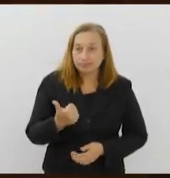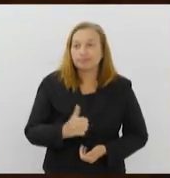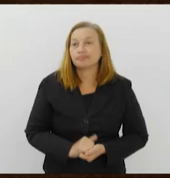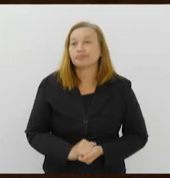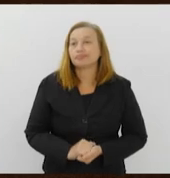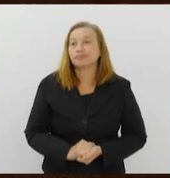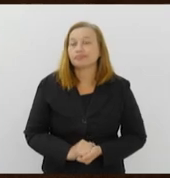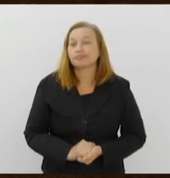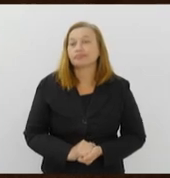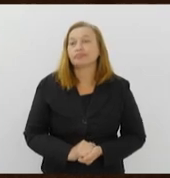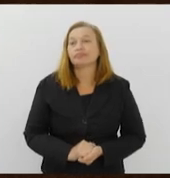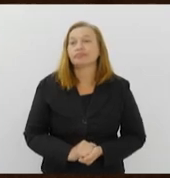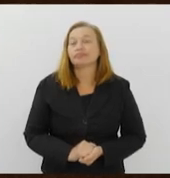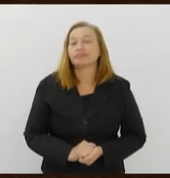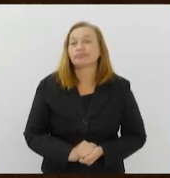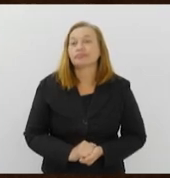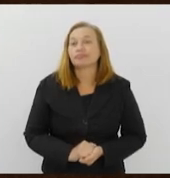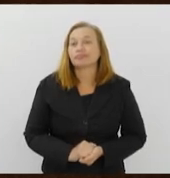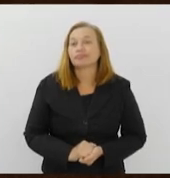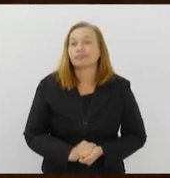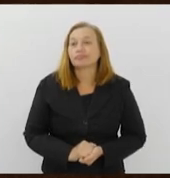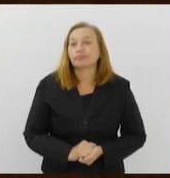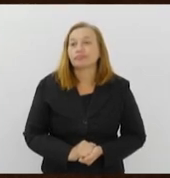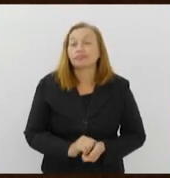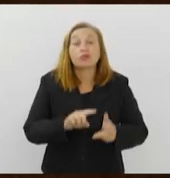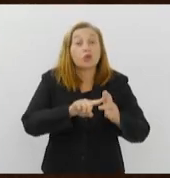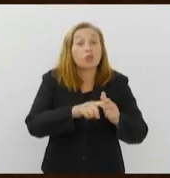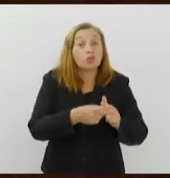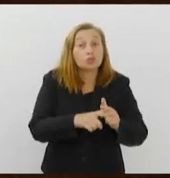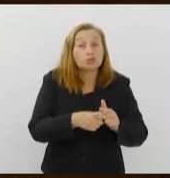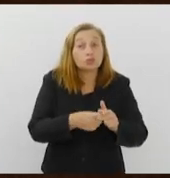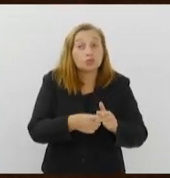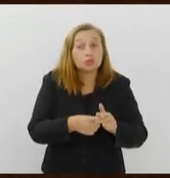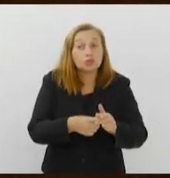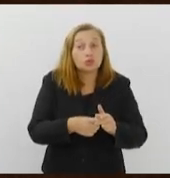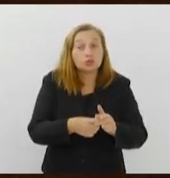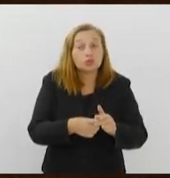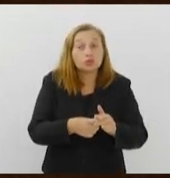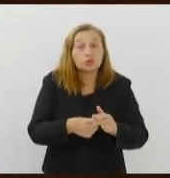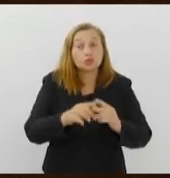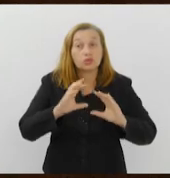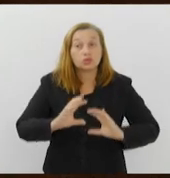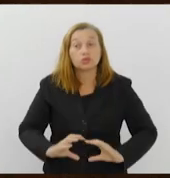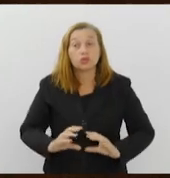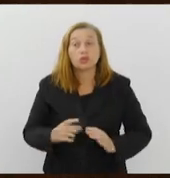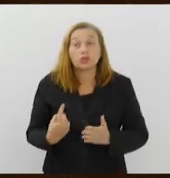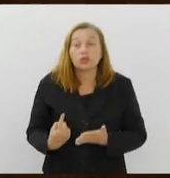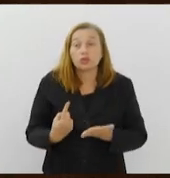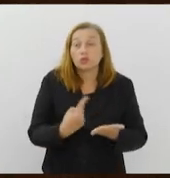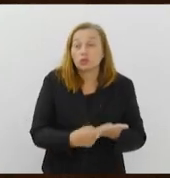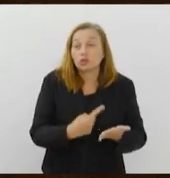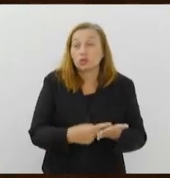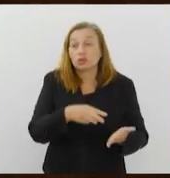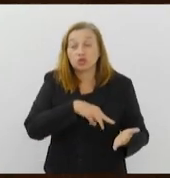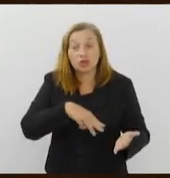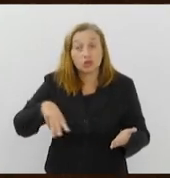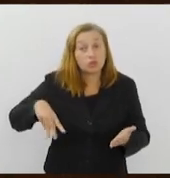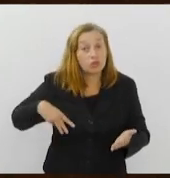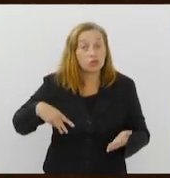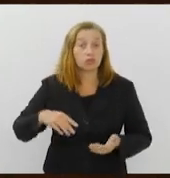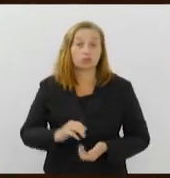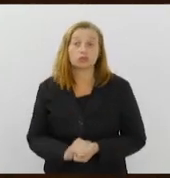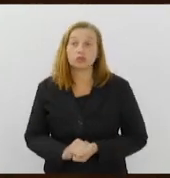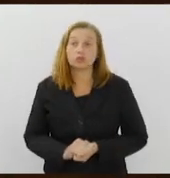delas, eram parte de um termo de ajuste de conduta fechado com o Ministério Público através do CAU